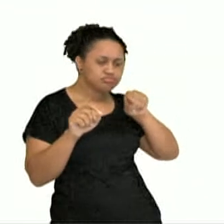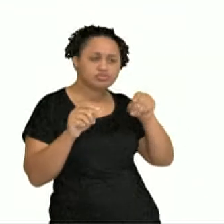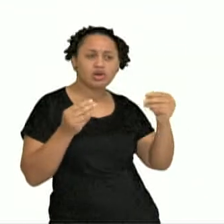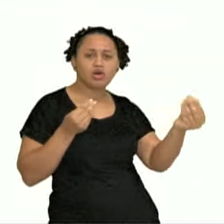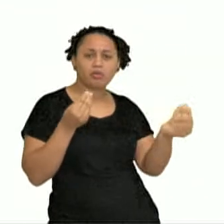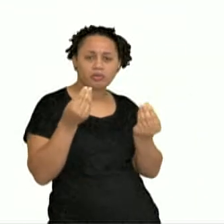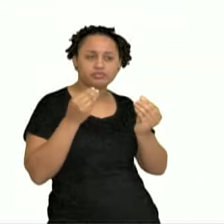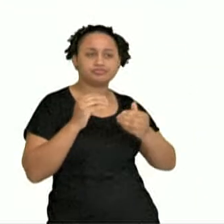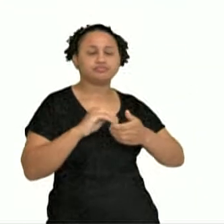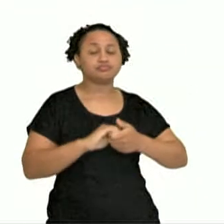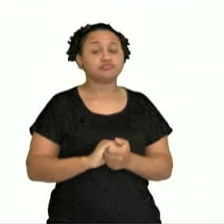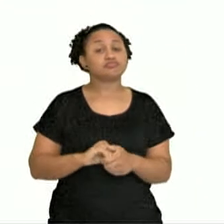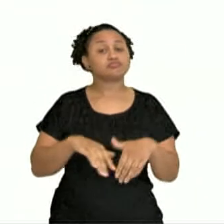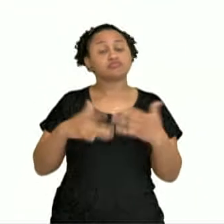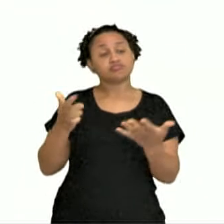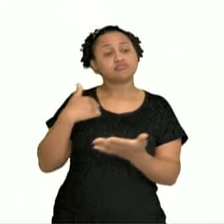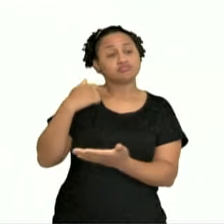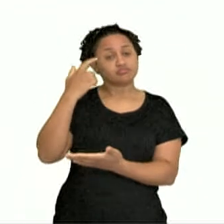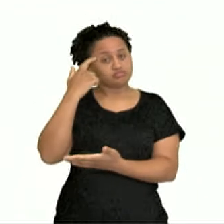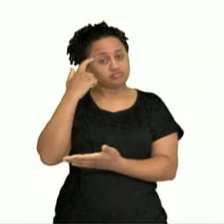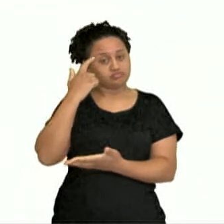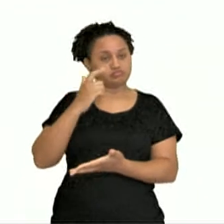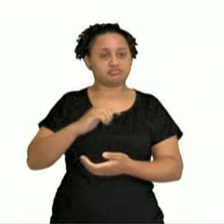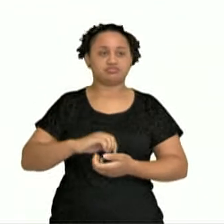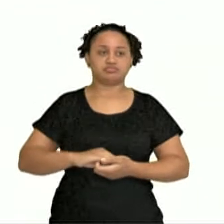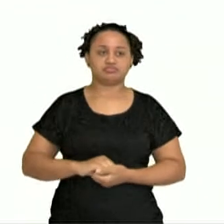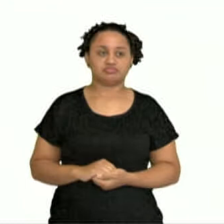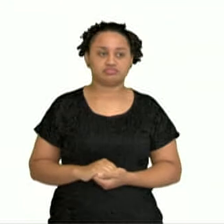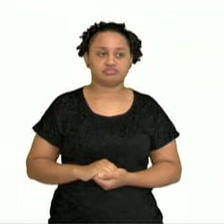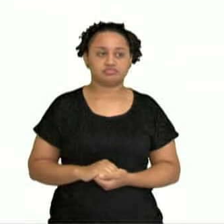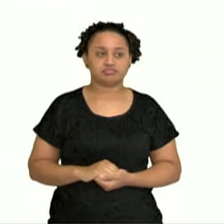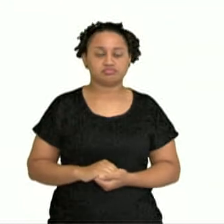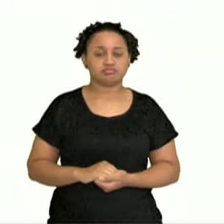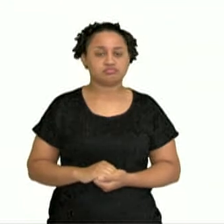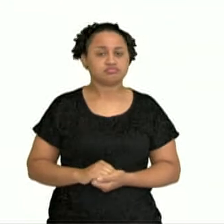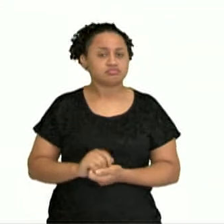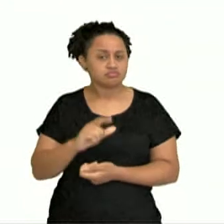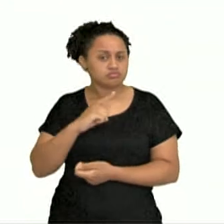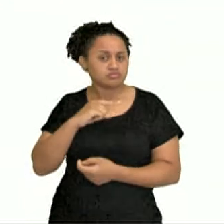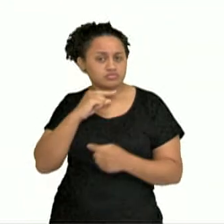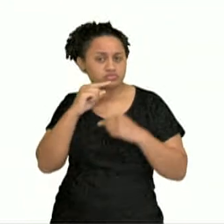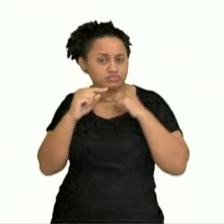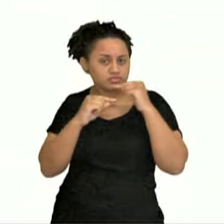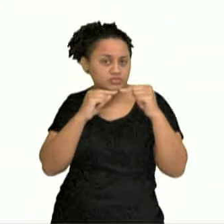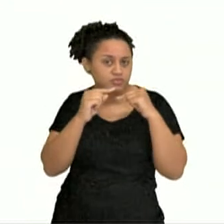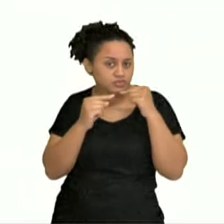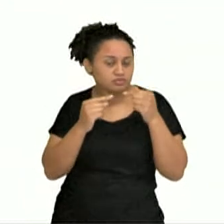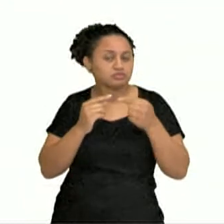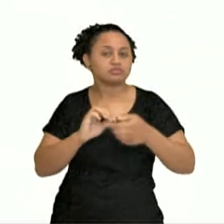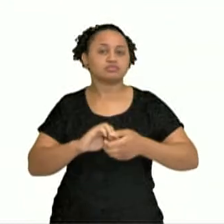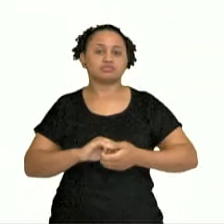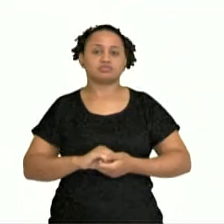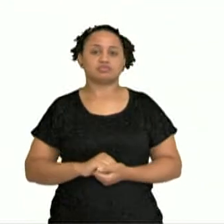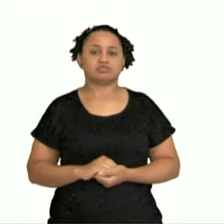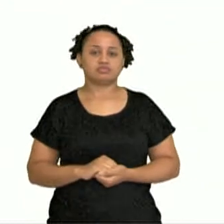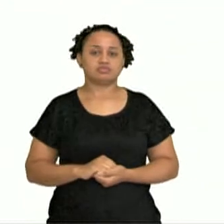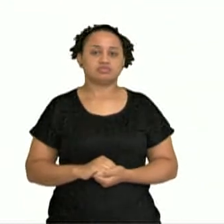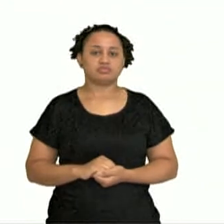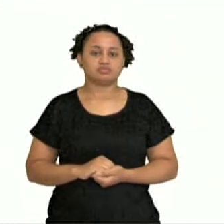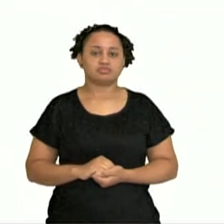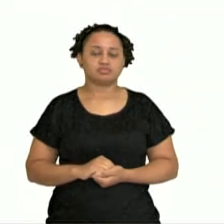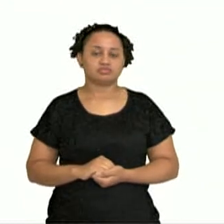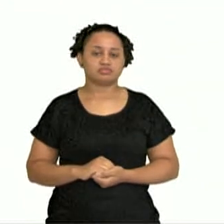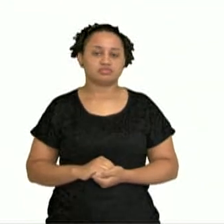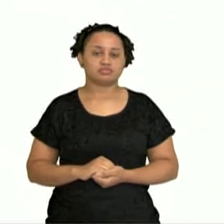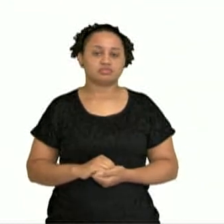A pensar. Tiene dúvidas? Você tem dúvidas? El universo es infinito? Que define el